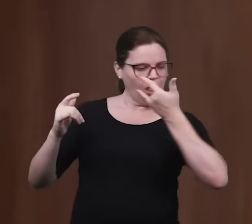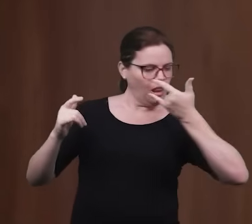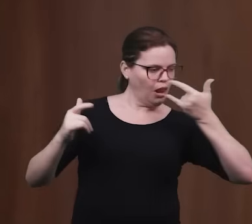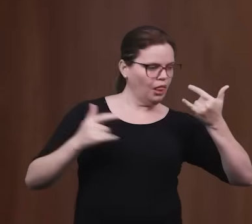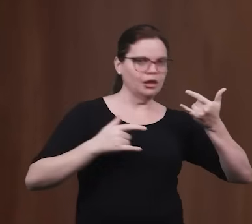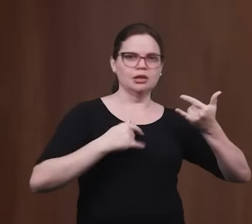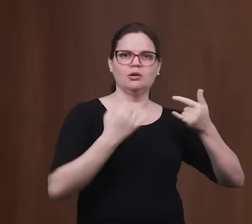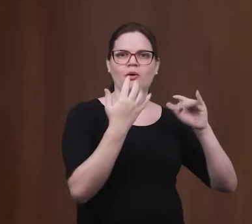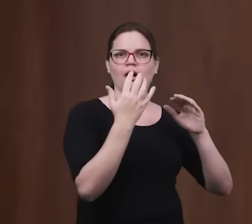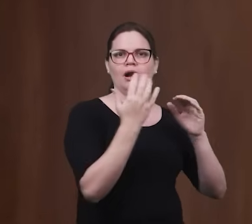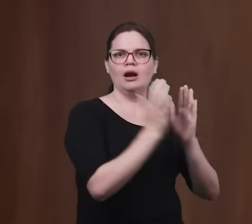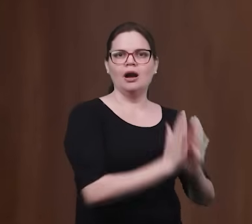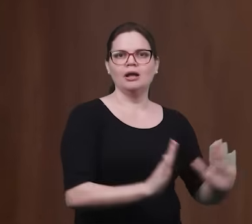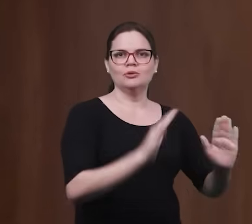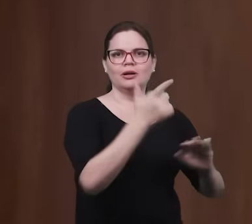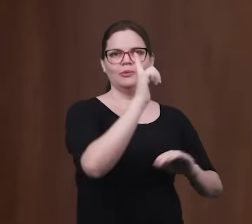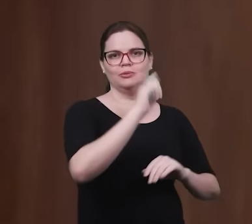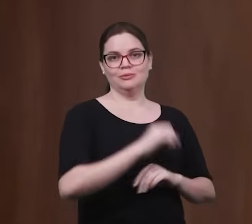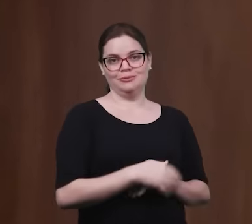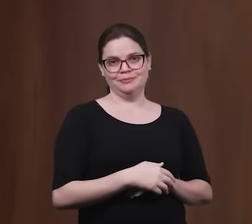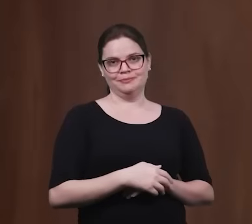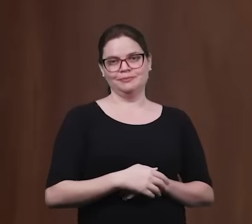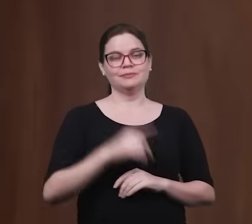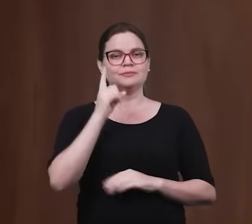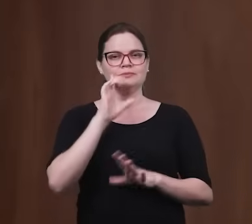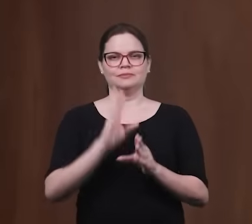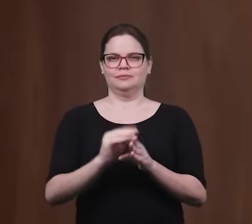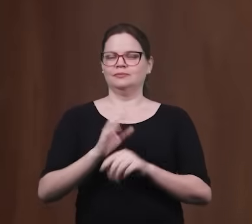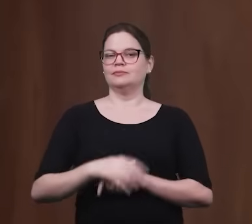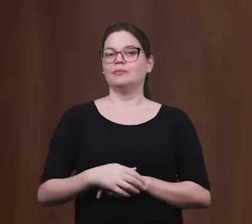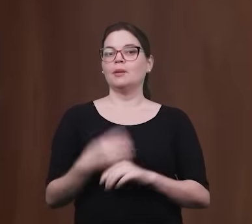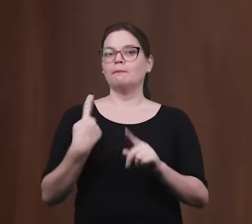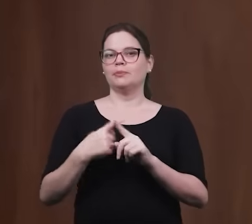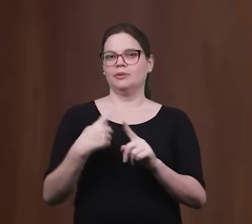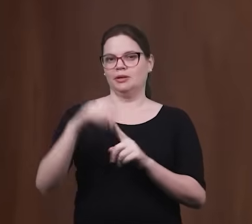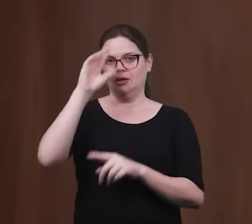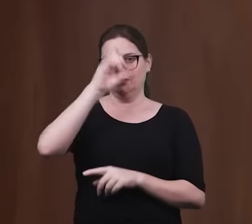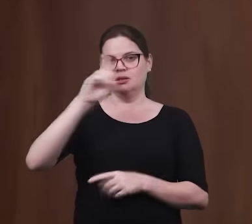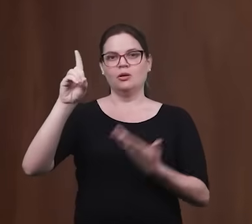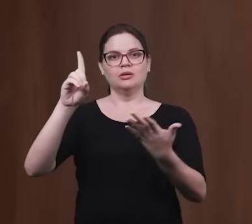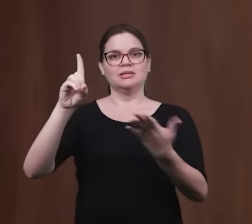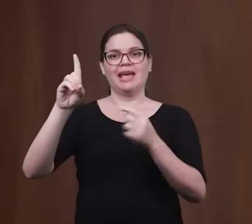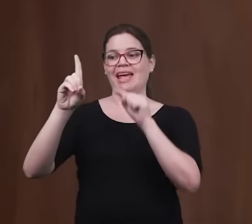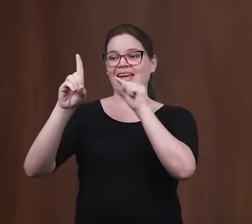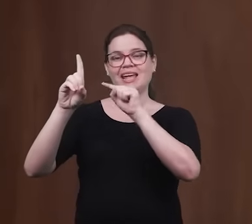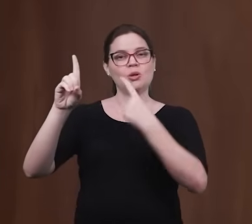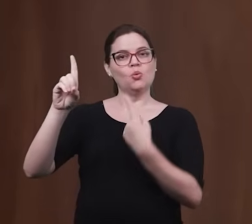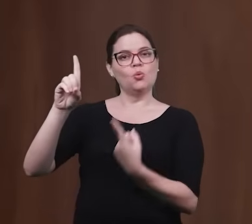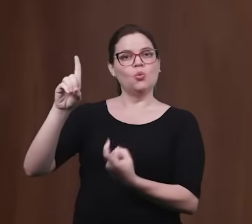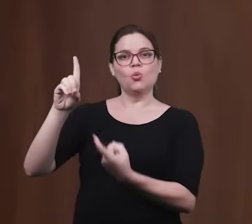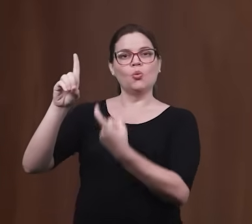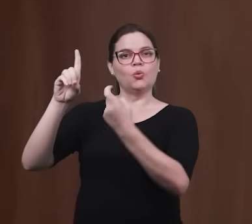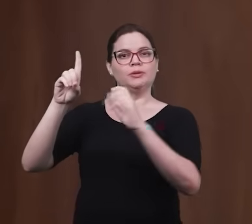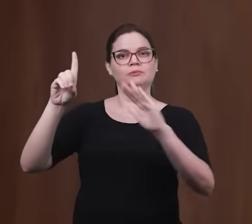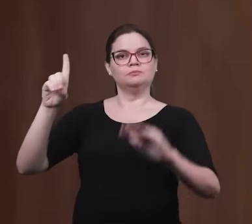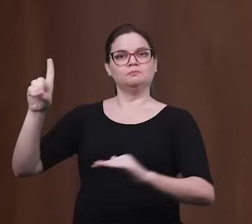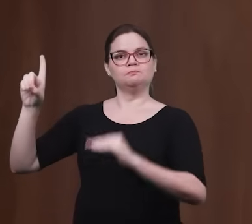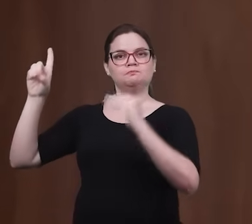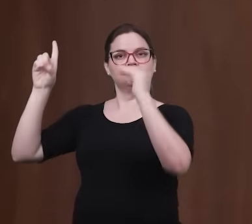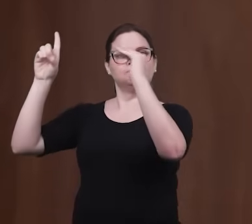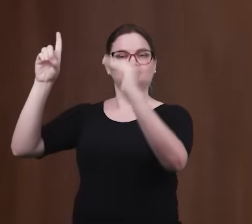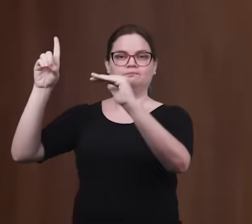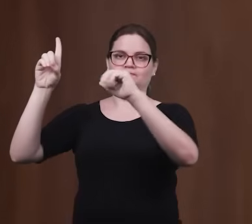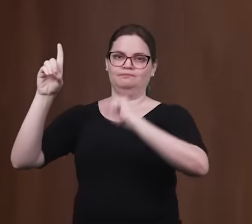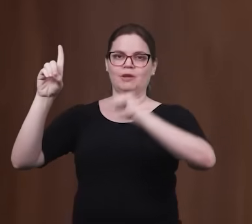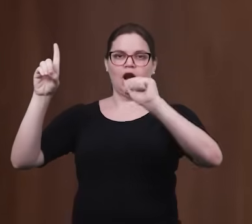verdadeira adoração, que é a que Deus quer, é que somente o nome dele seja adorado. A ele seja dada